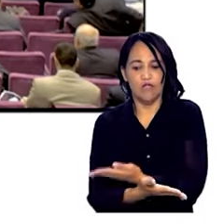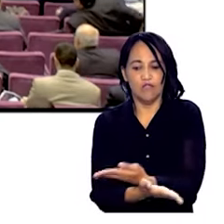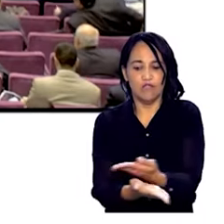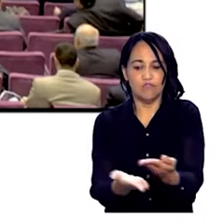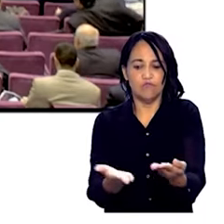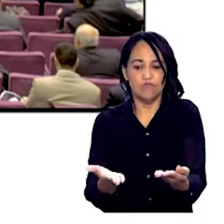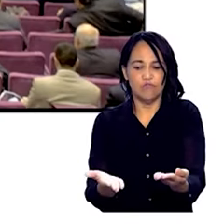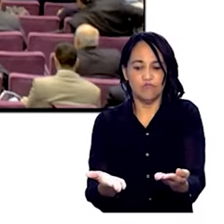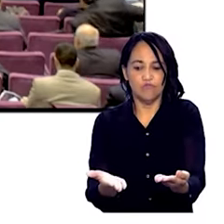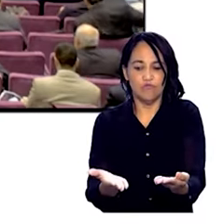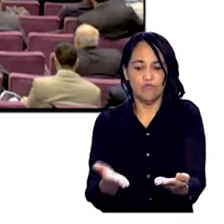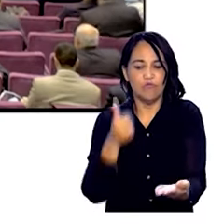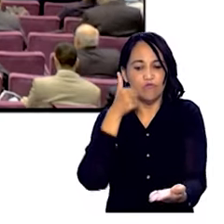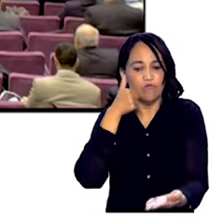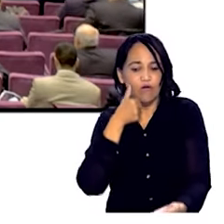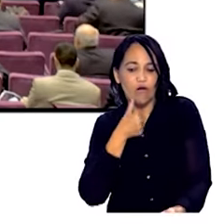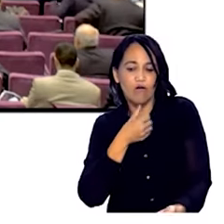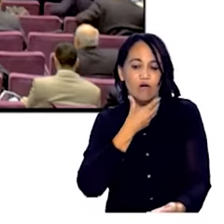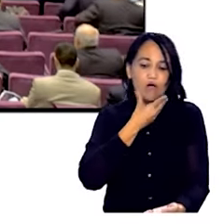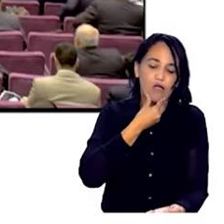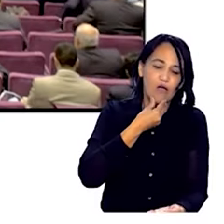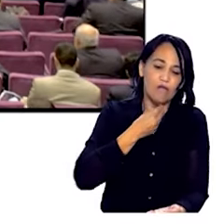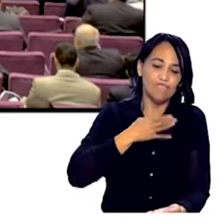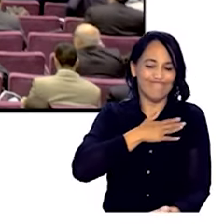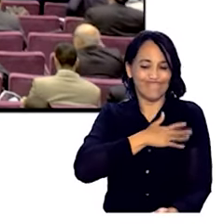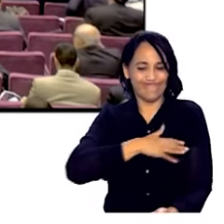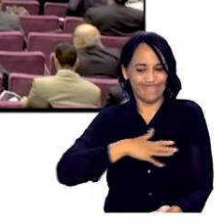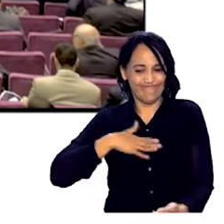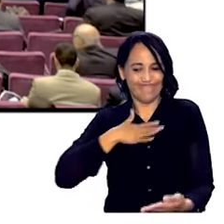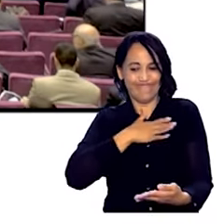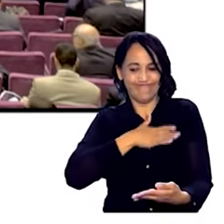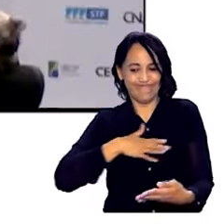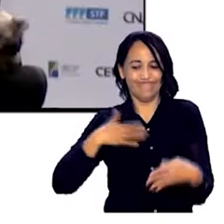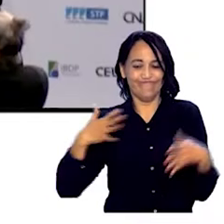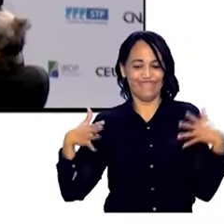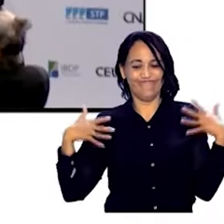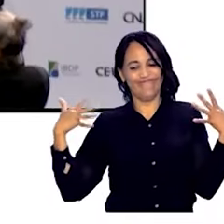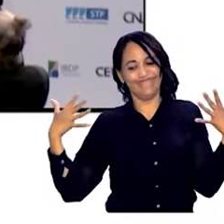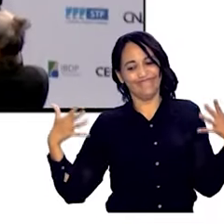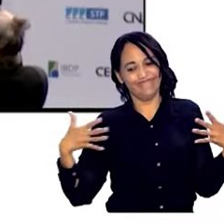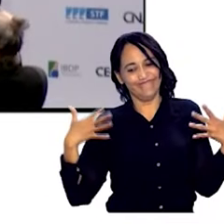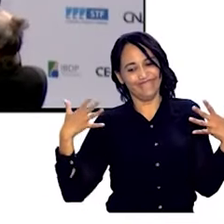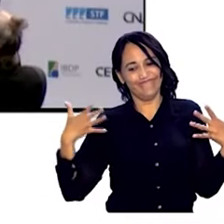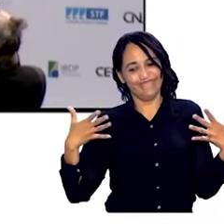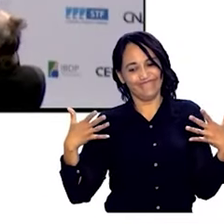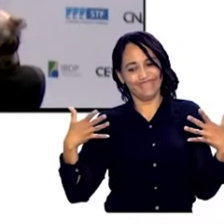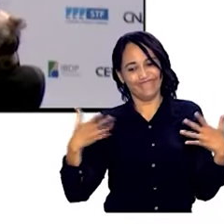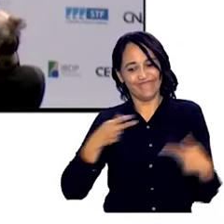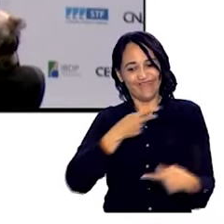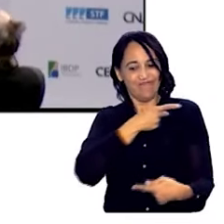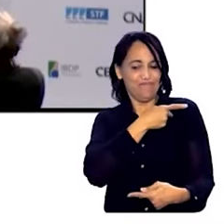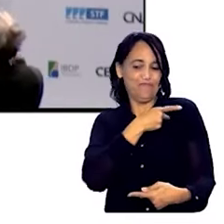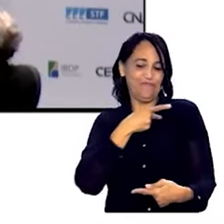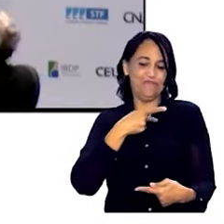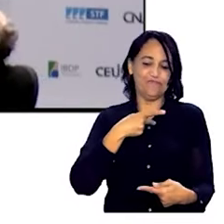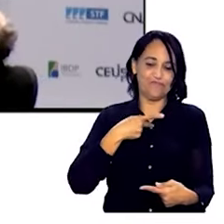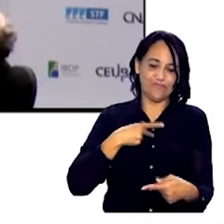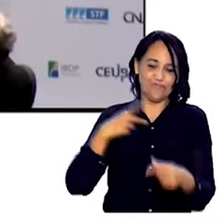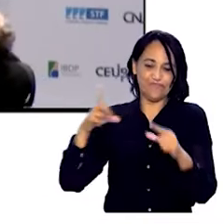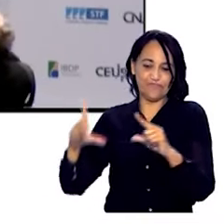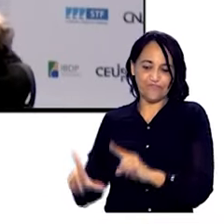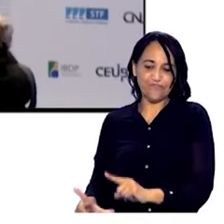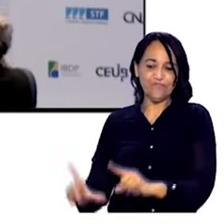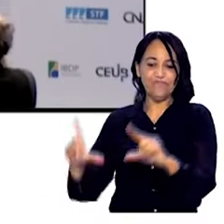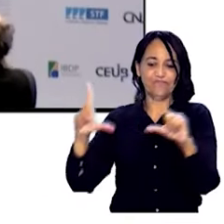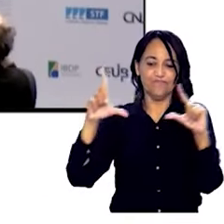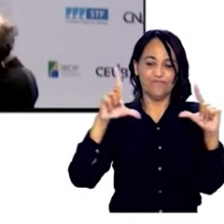imensa poder presidir este primeiro primeiro painel do Congresso Internacional cortes supremas